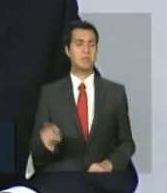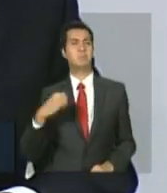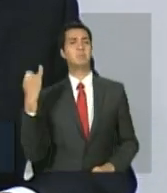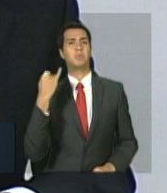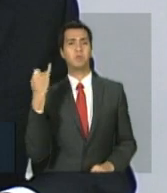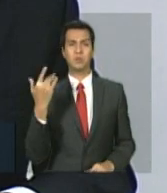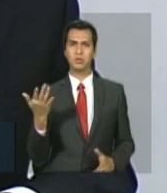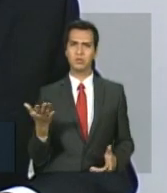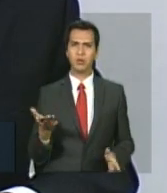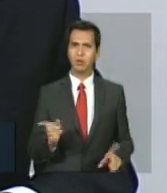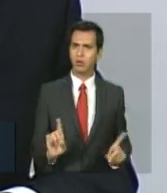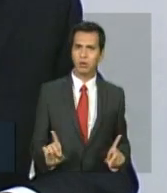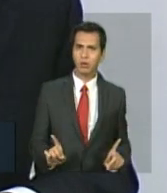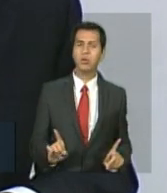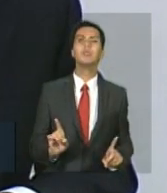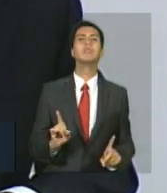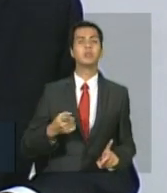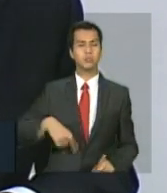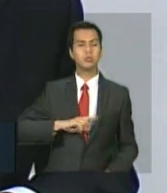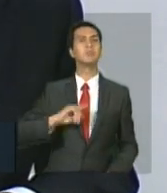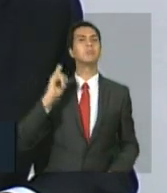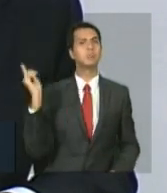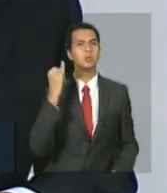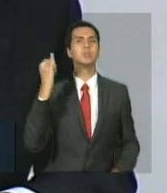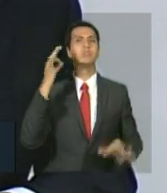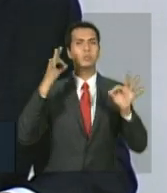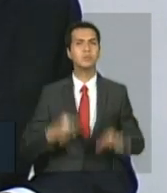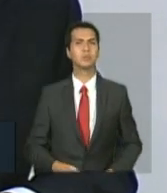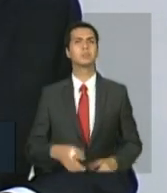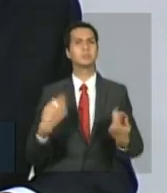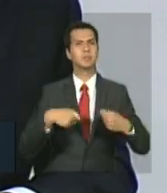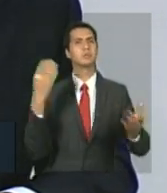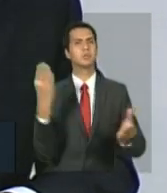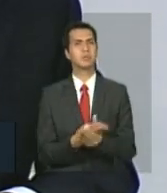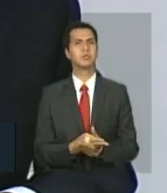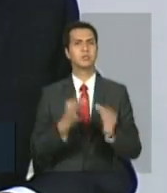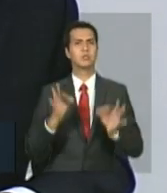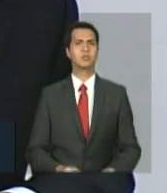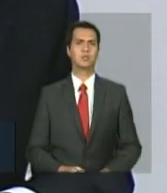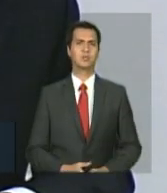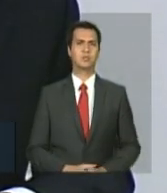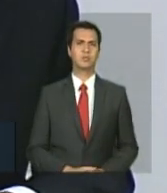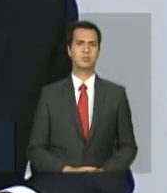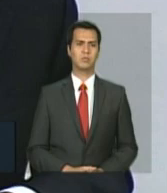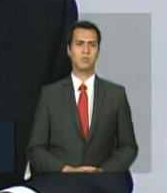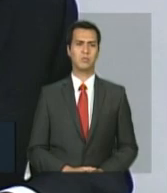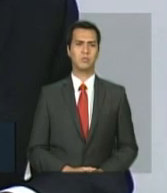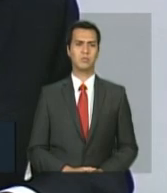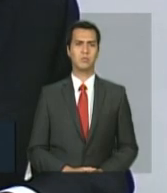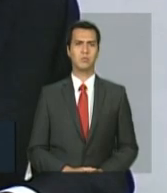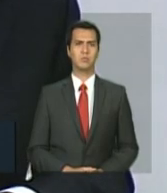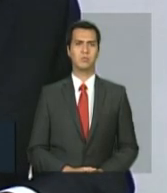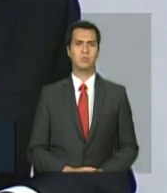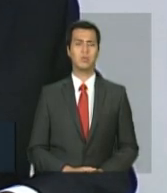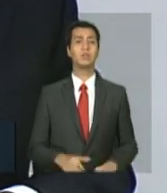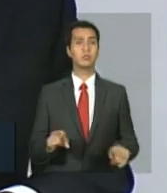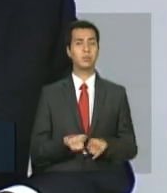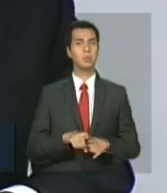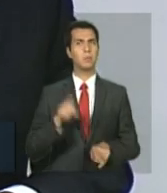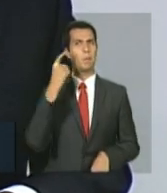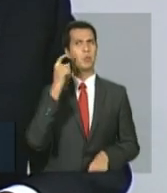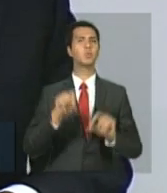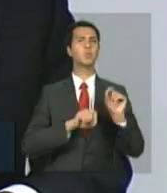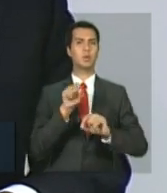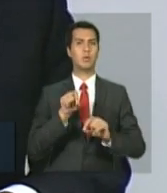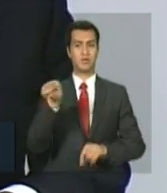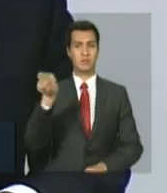importa muito. Em defesa, acredito que, inclusive, a manifestação desse senhor, dessa